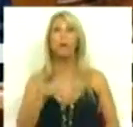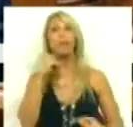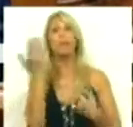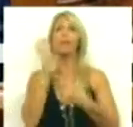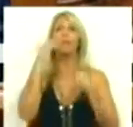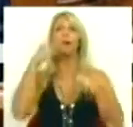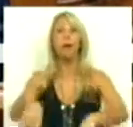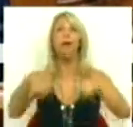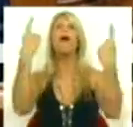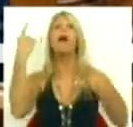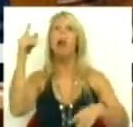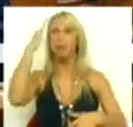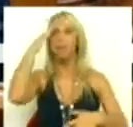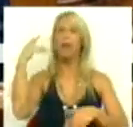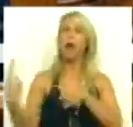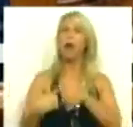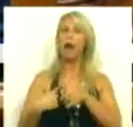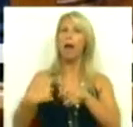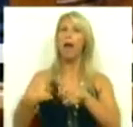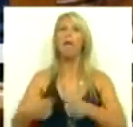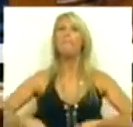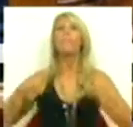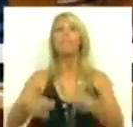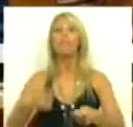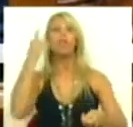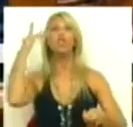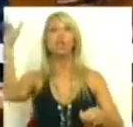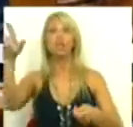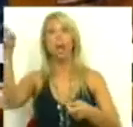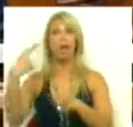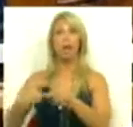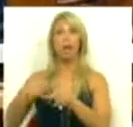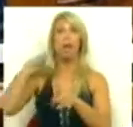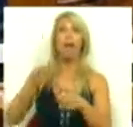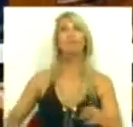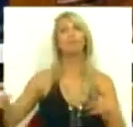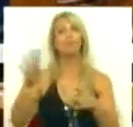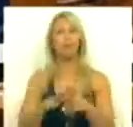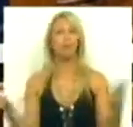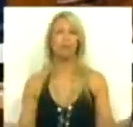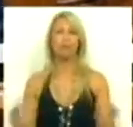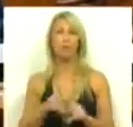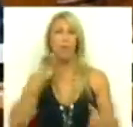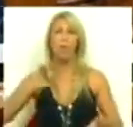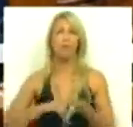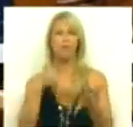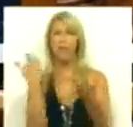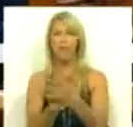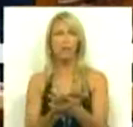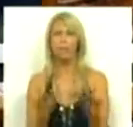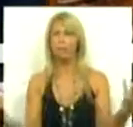conquistar investimento estrangeiro ou de dar confiança aos investidores nacionais, por fim, foram os ingredientes essenciais a este